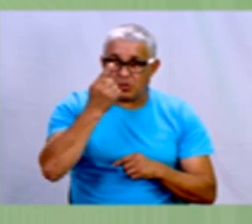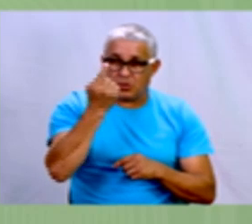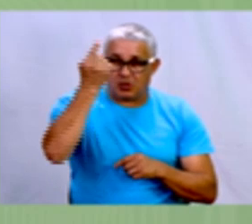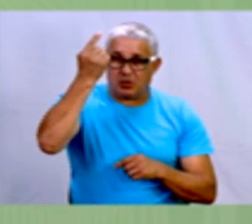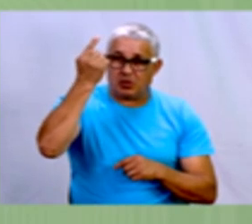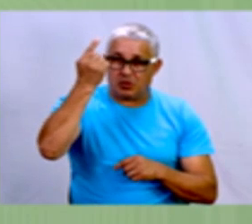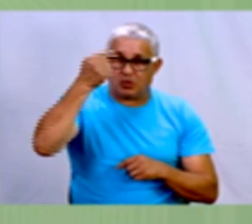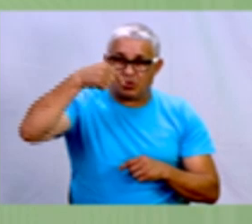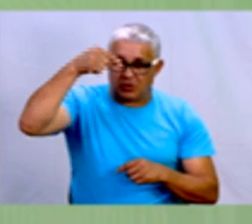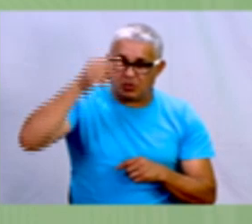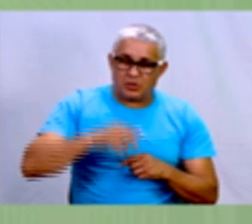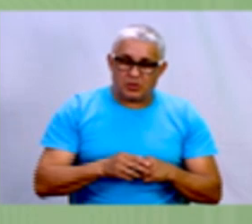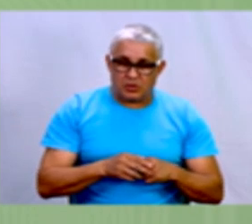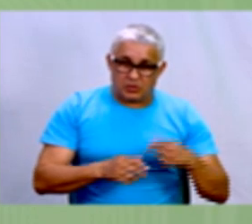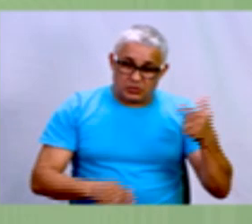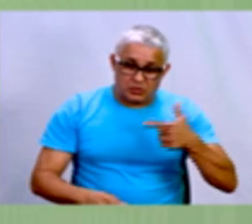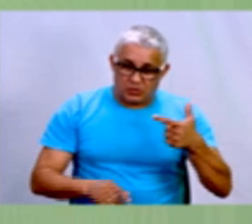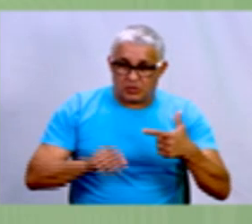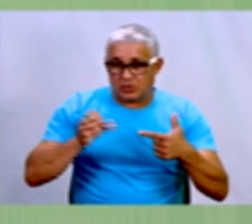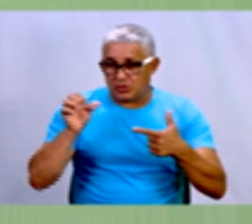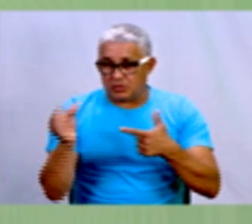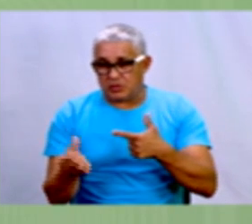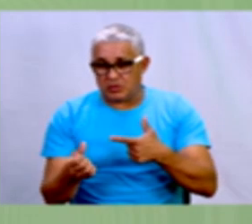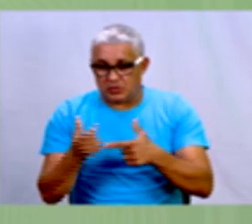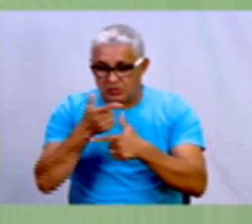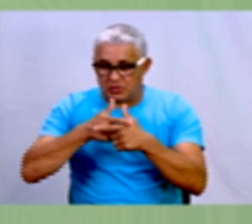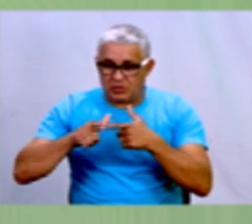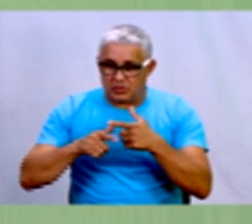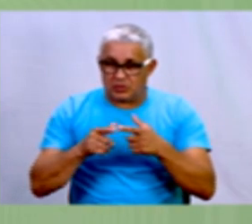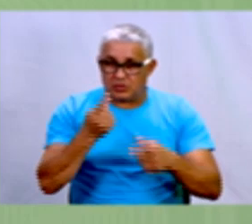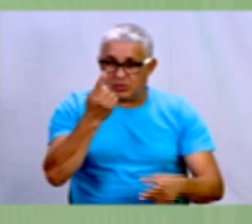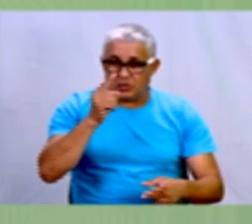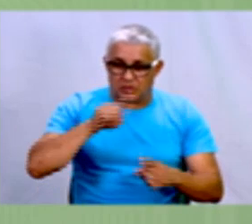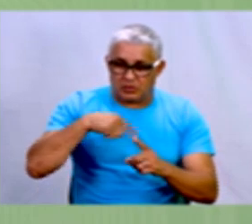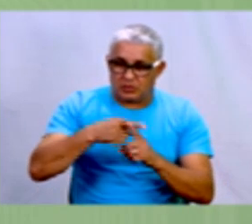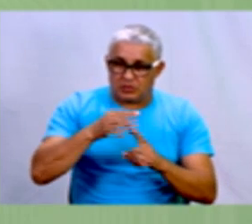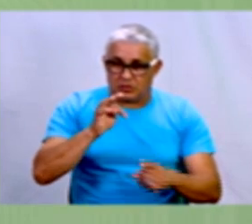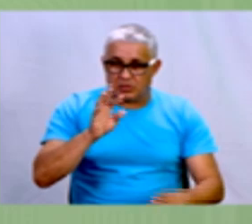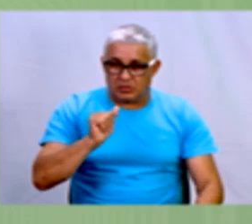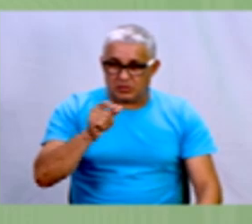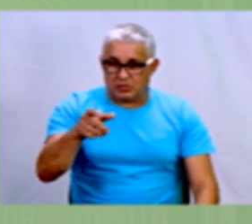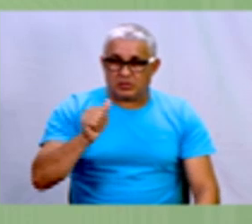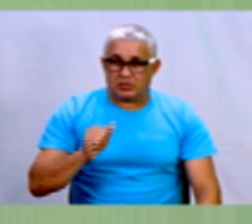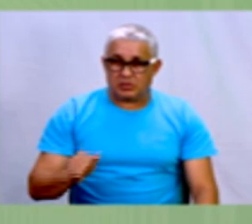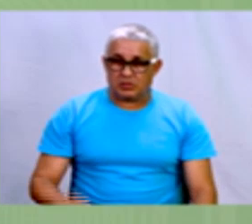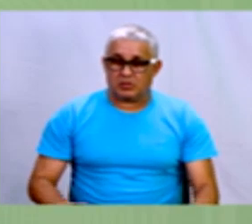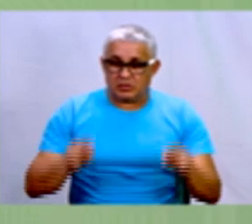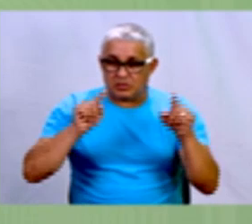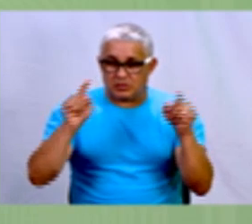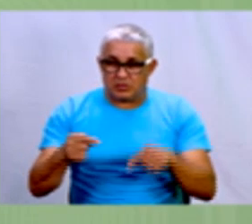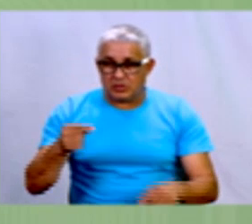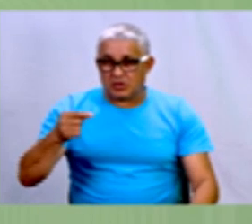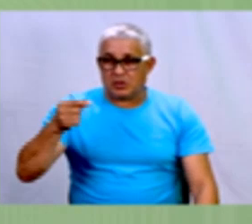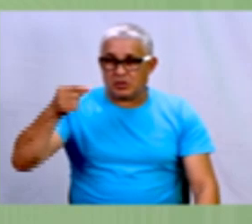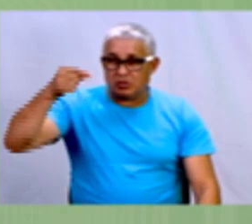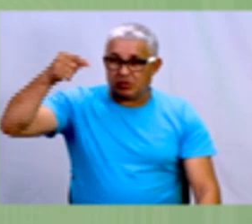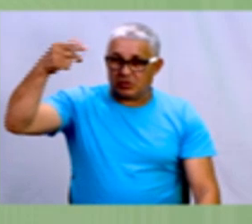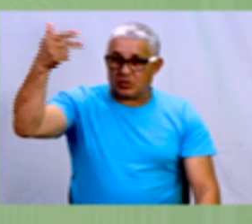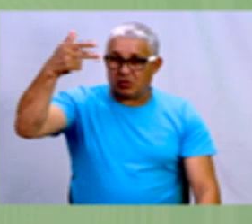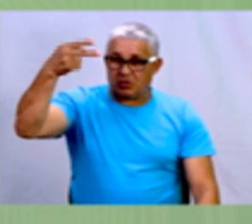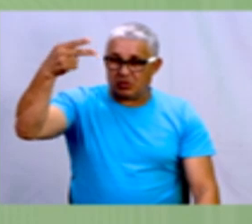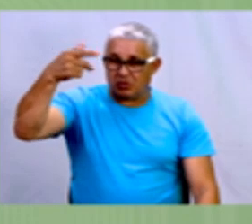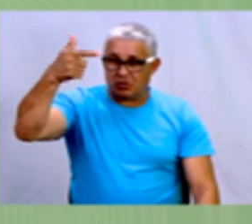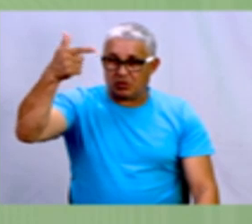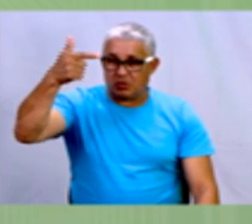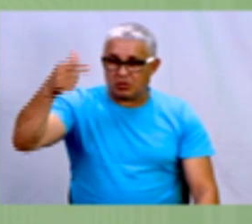período. No segundo período foi 6.000, divididos por 1 mais taxa elevado a segundo ano. No terceiro